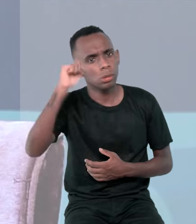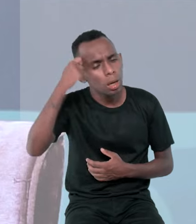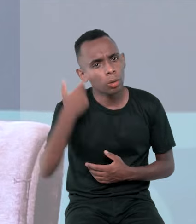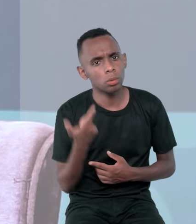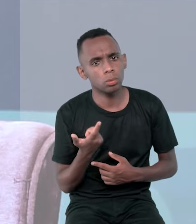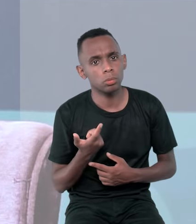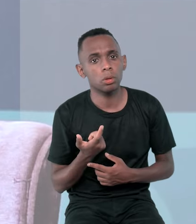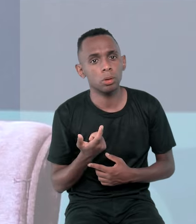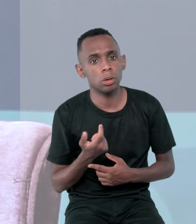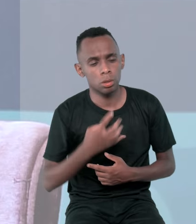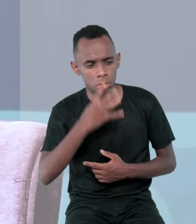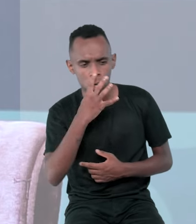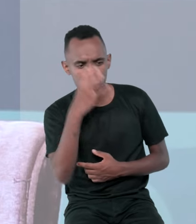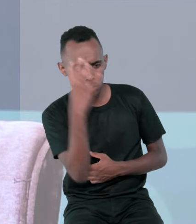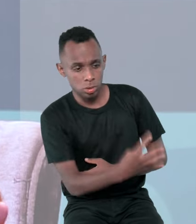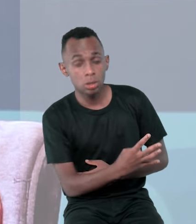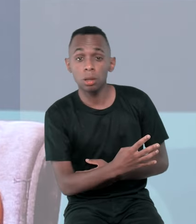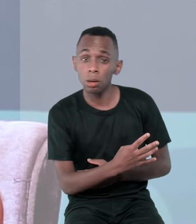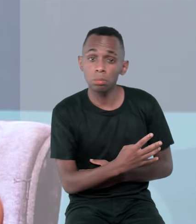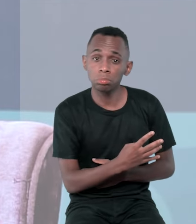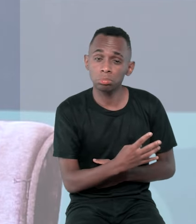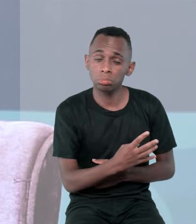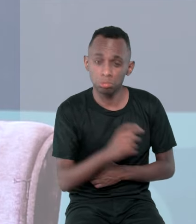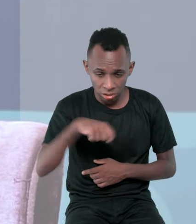E eu utilizo essa palavra acusação de propósito.